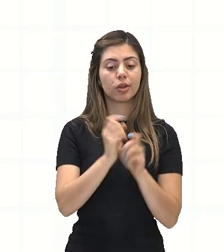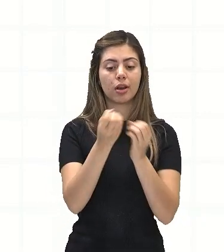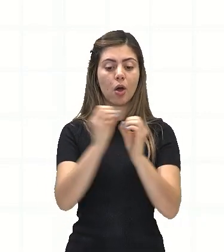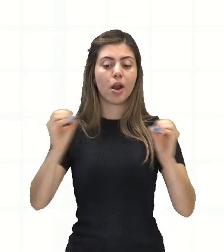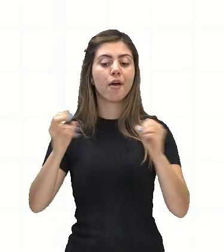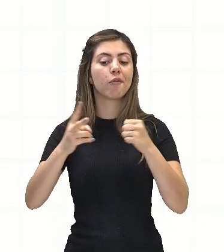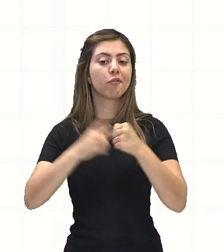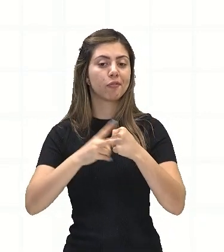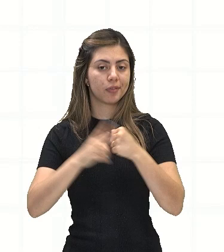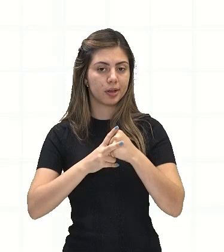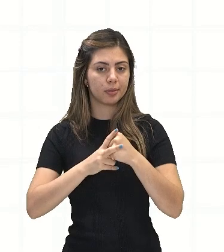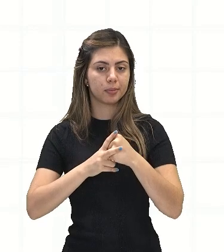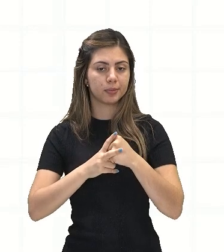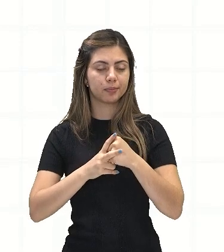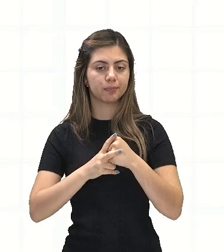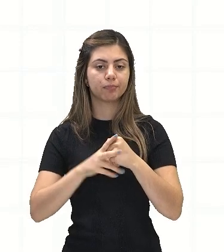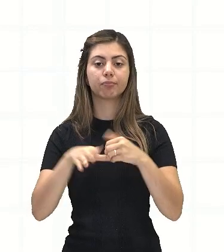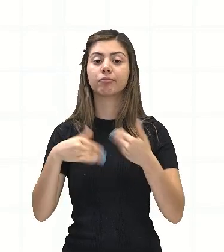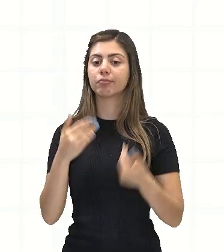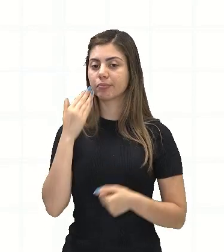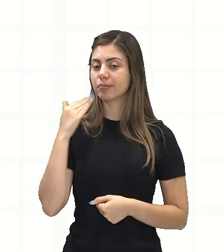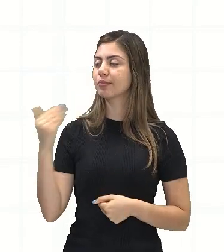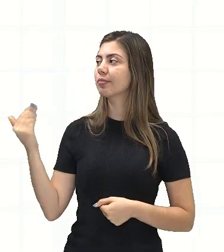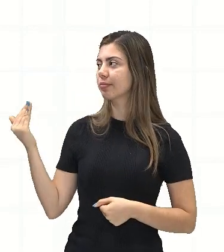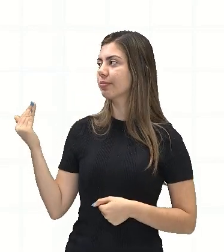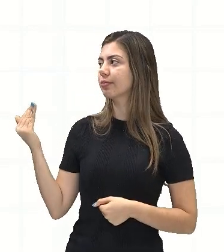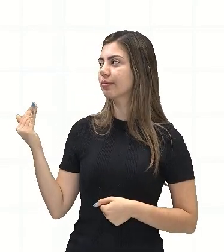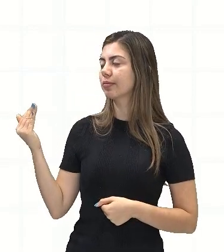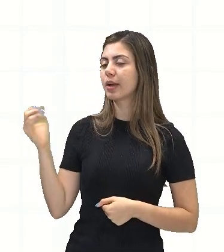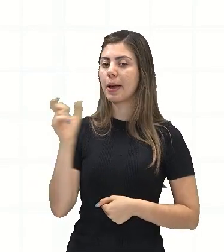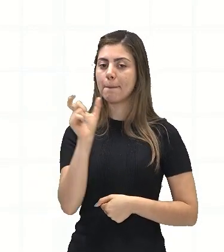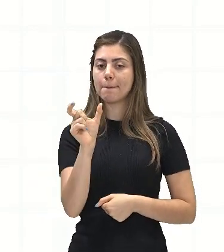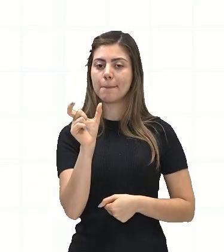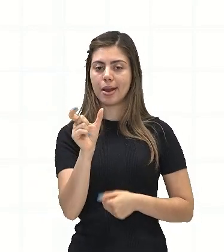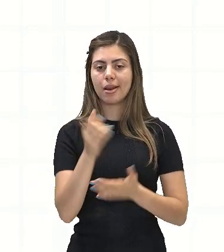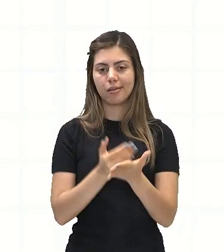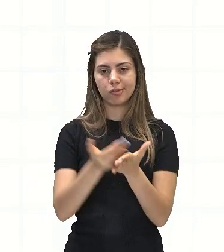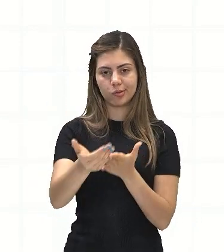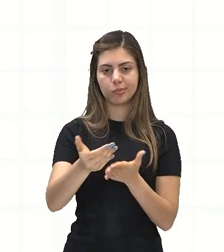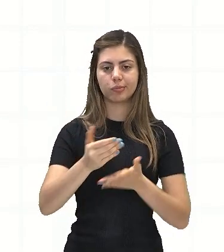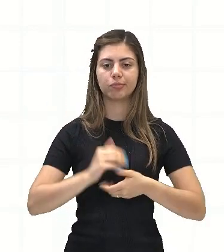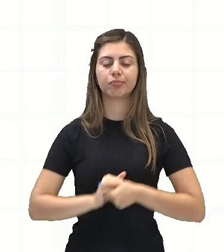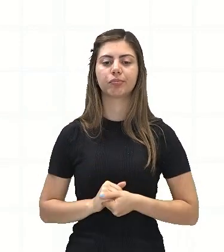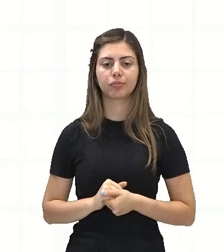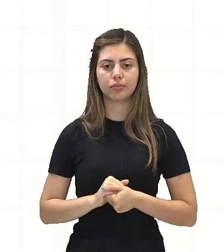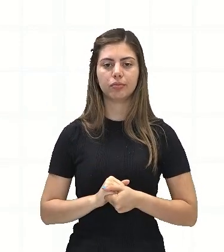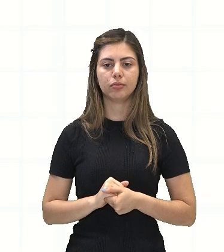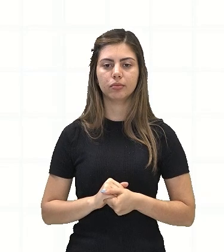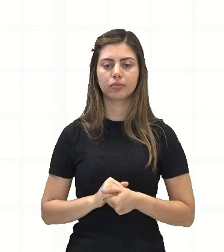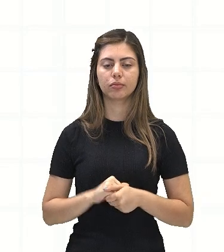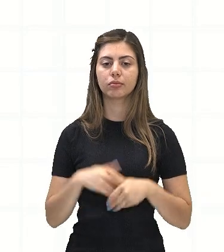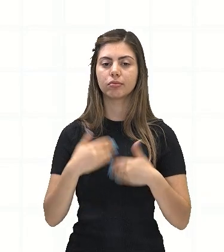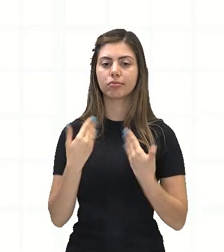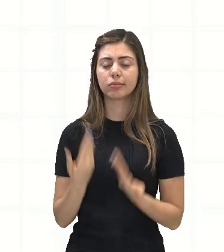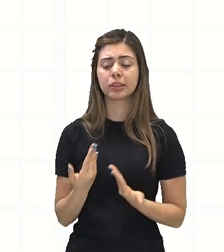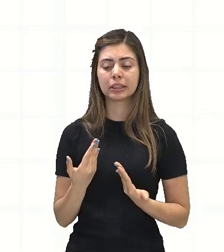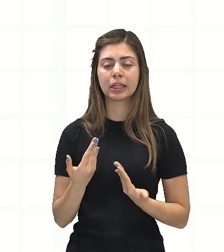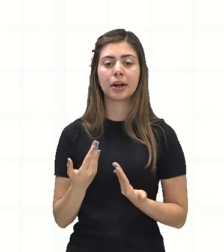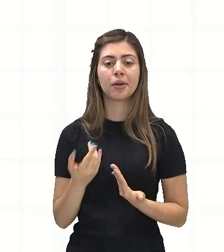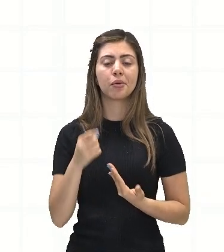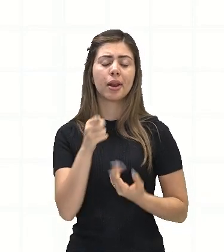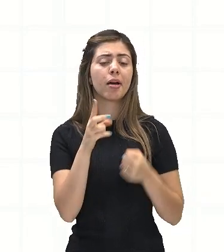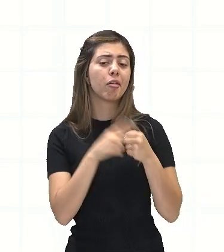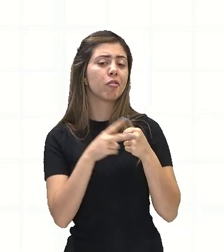oração. O verbo da minha oração é começou, ok? E aí o que eu faço com este